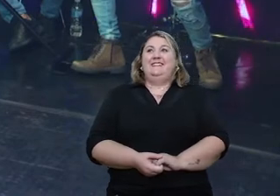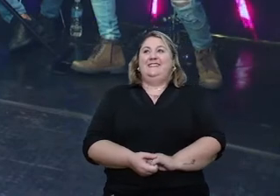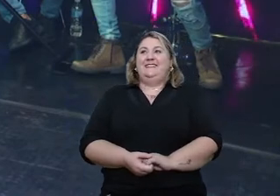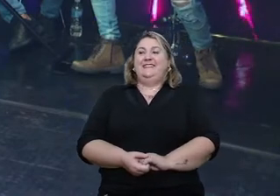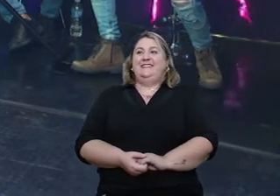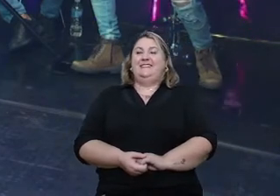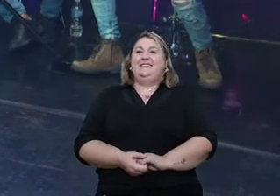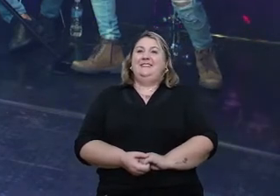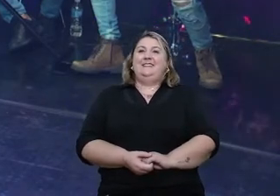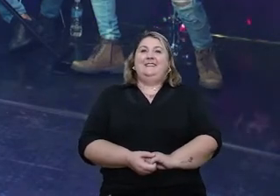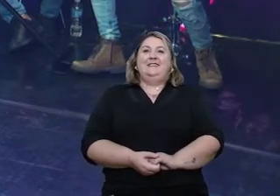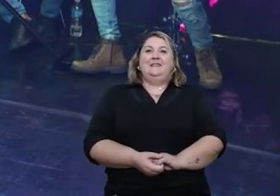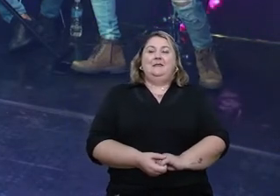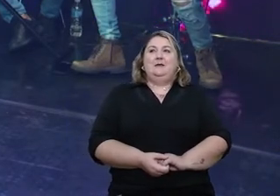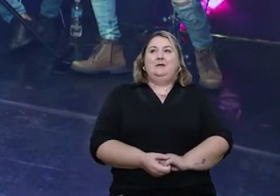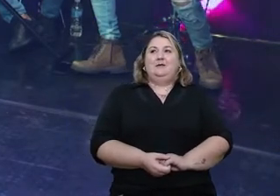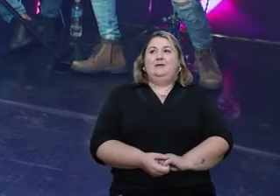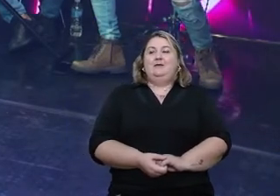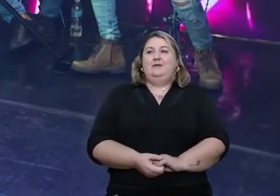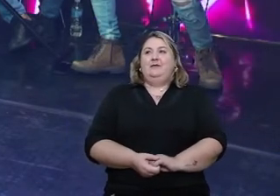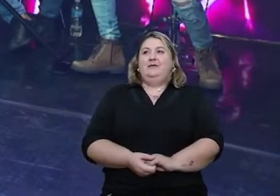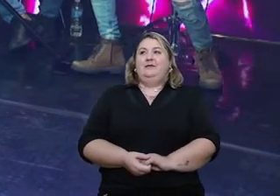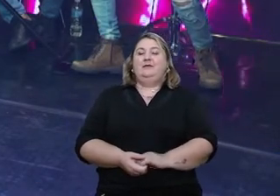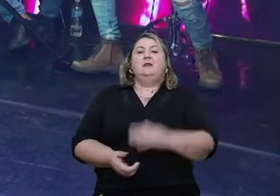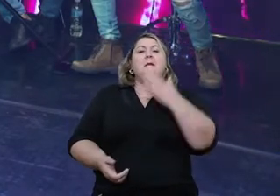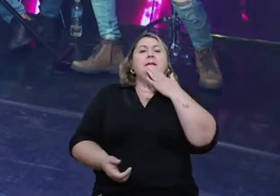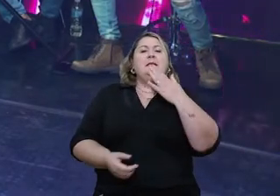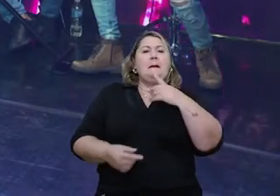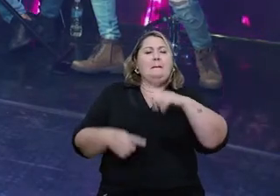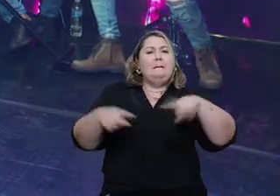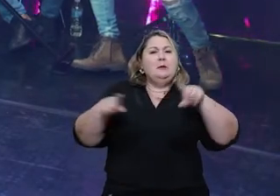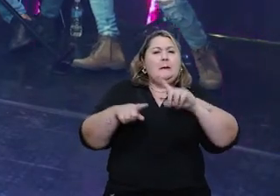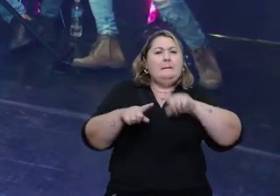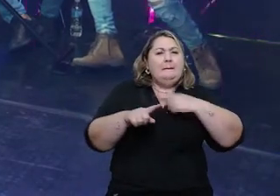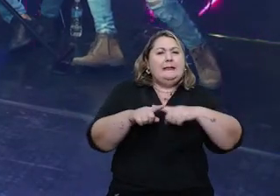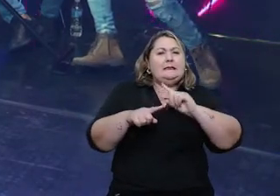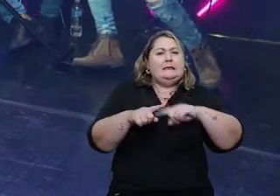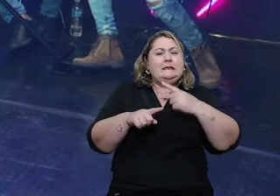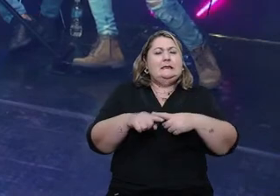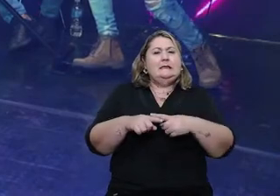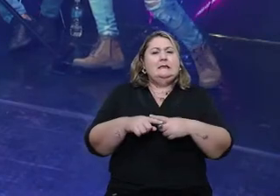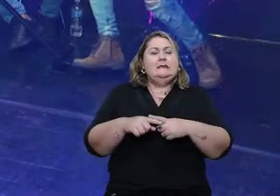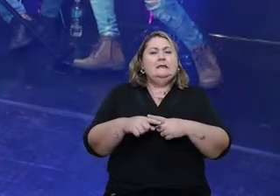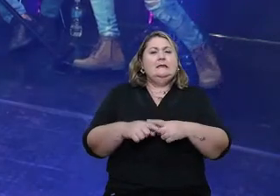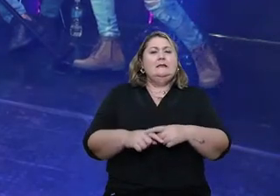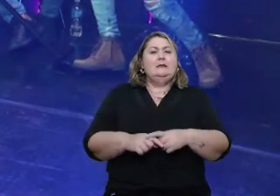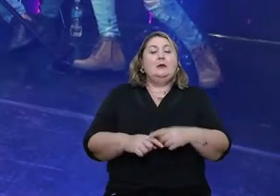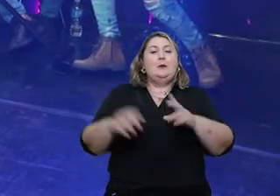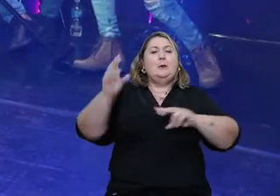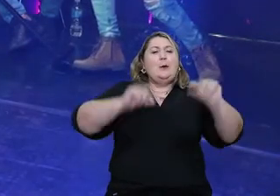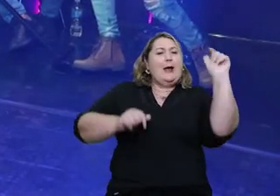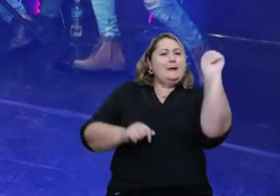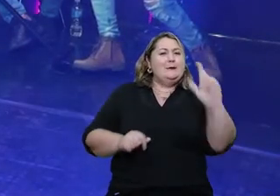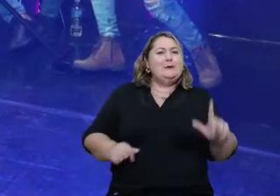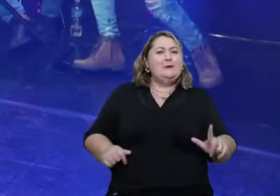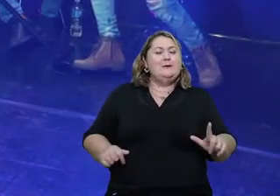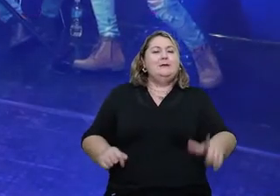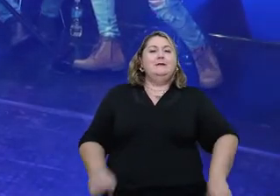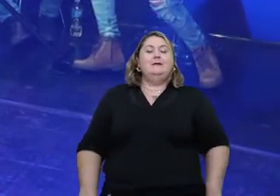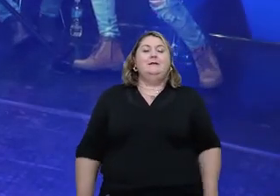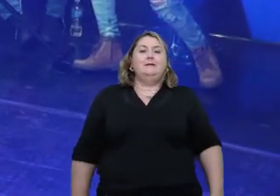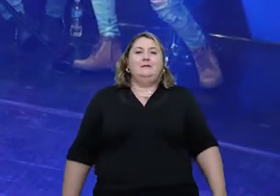Essa é a mais pedida de todas as lives. A todos vocês que pediram, tá sendo pago o pedido.